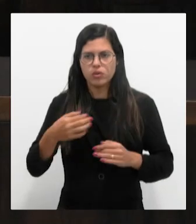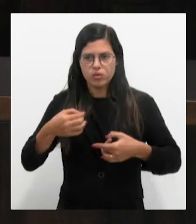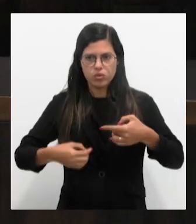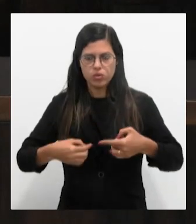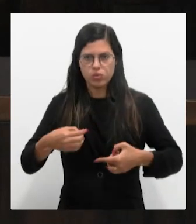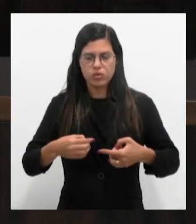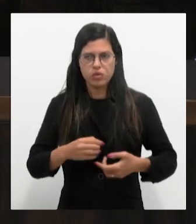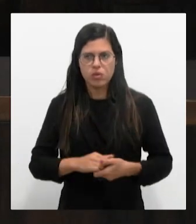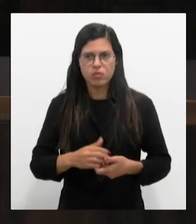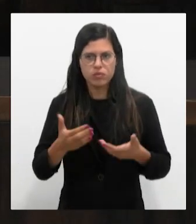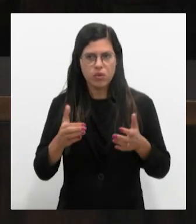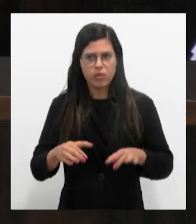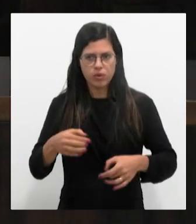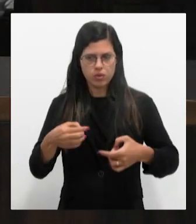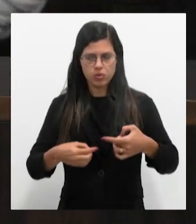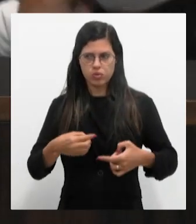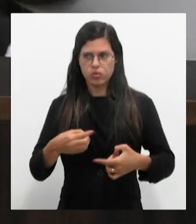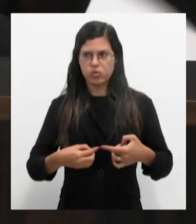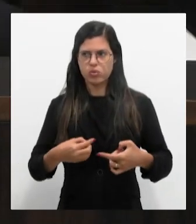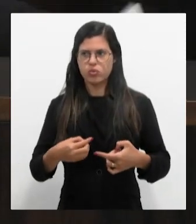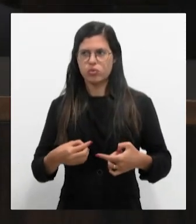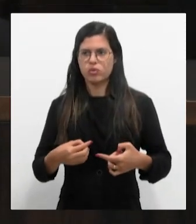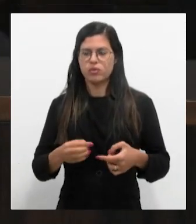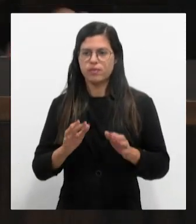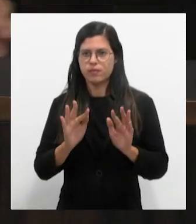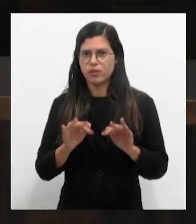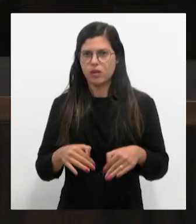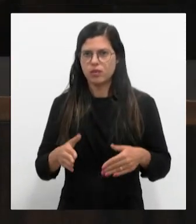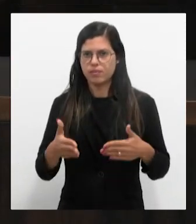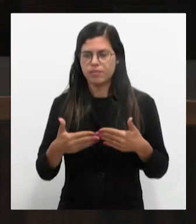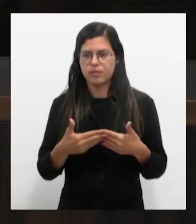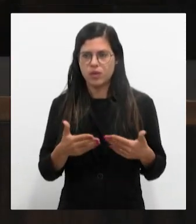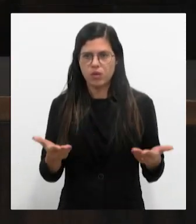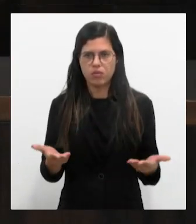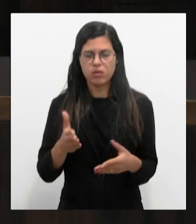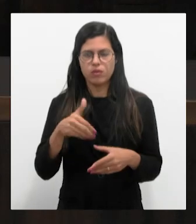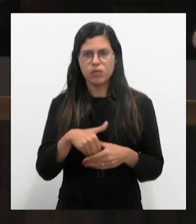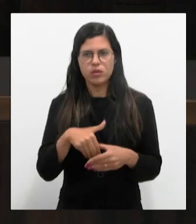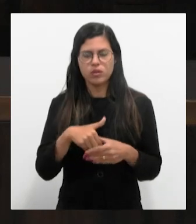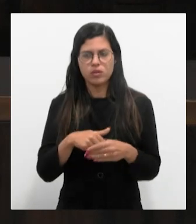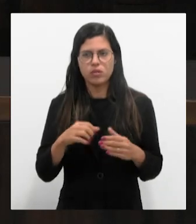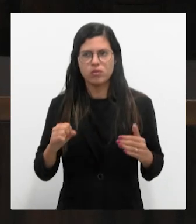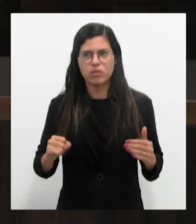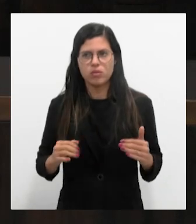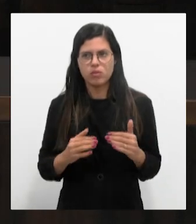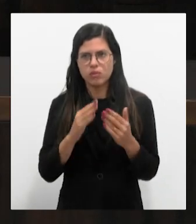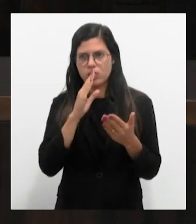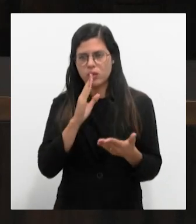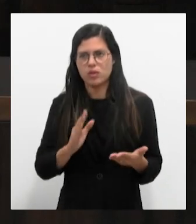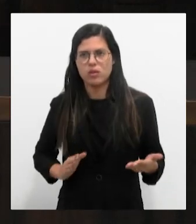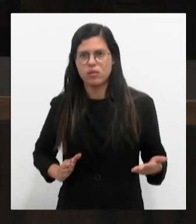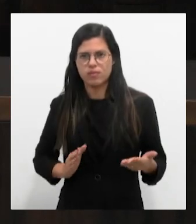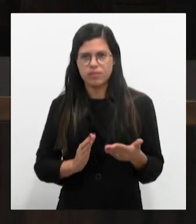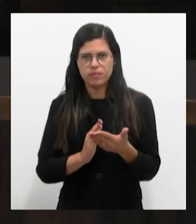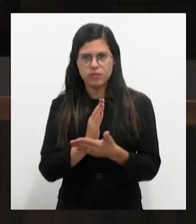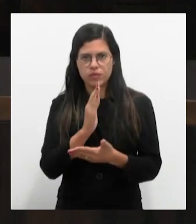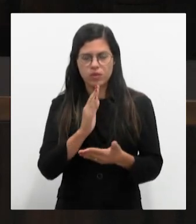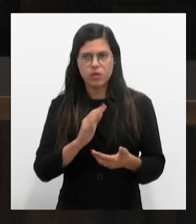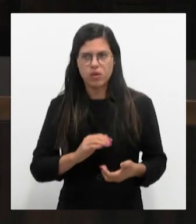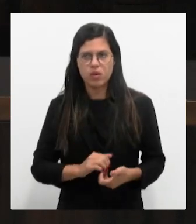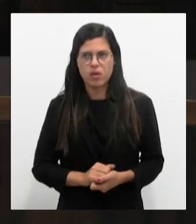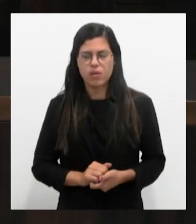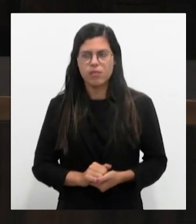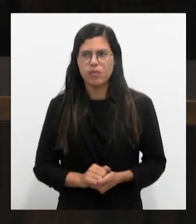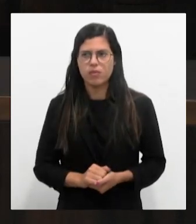discussão. Não havendo quem queira discutir, encerrada a discussão. Em votação. Os senhores que aprovam permaneçam como